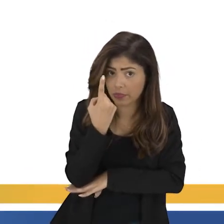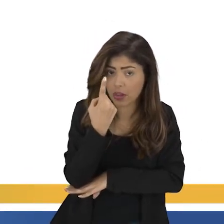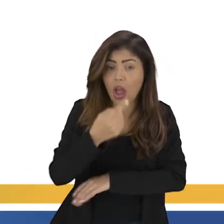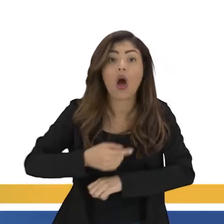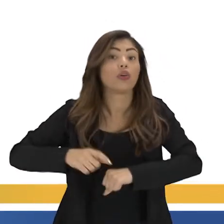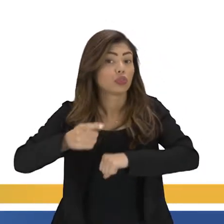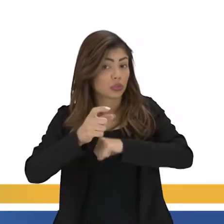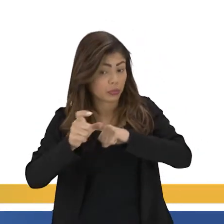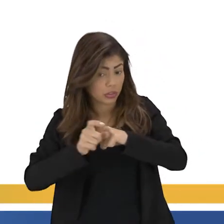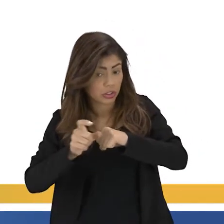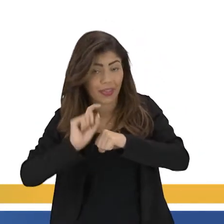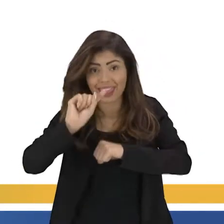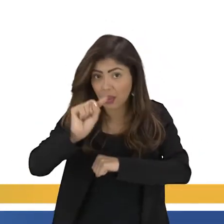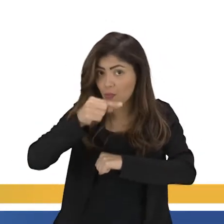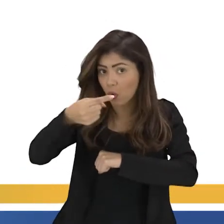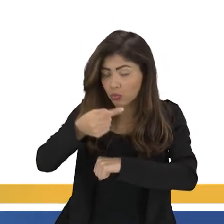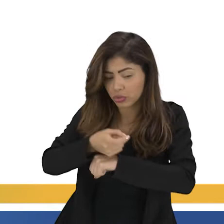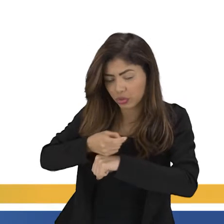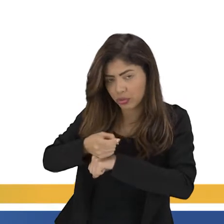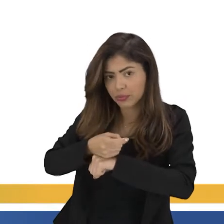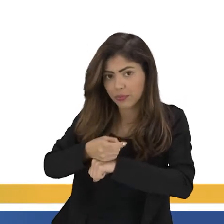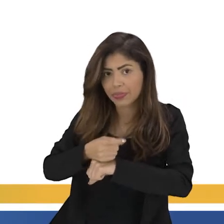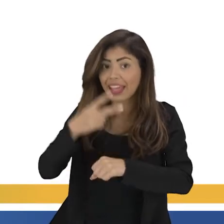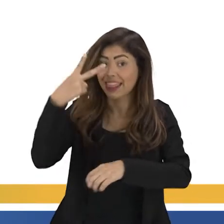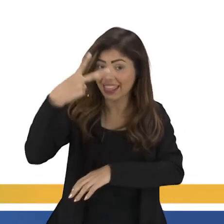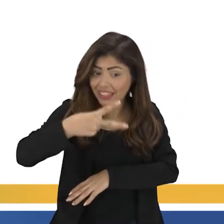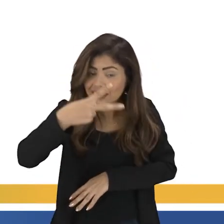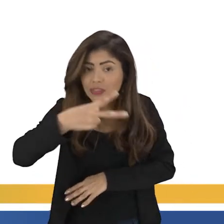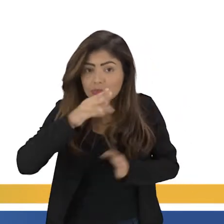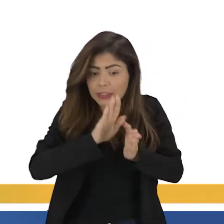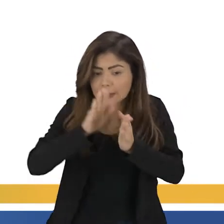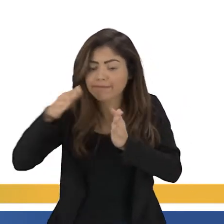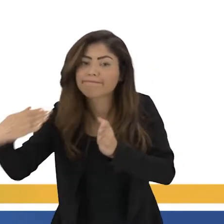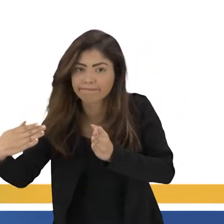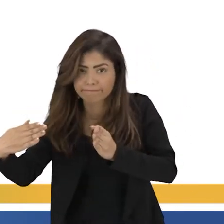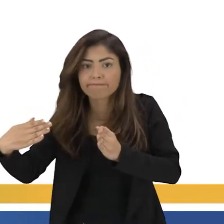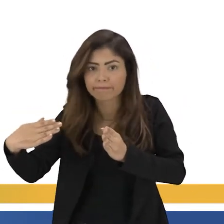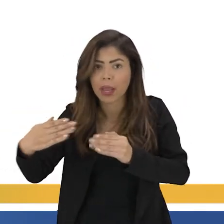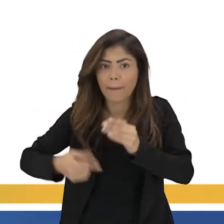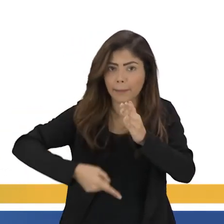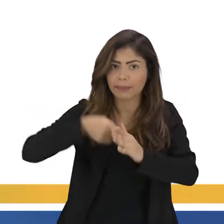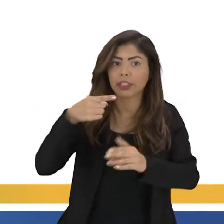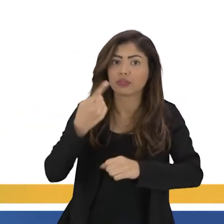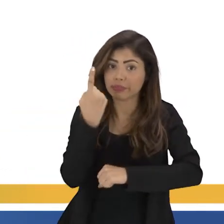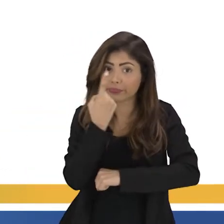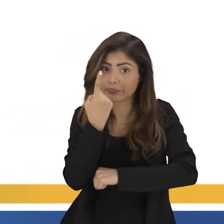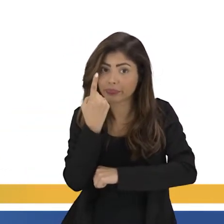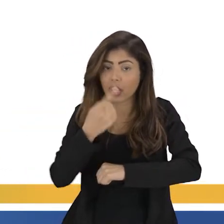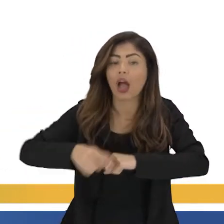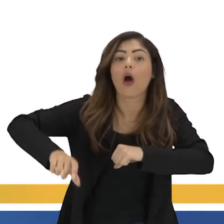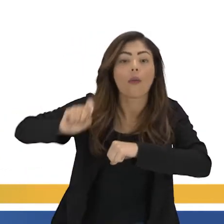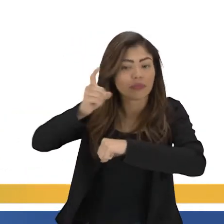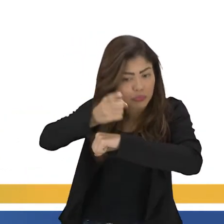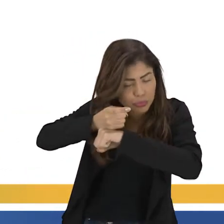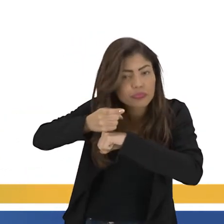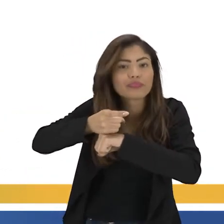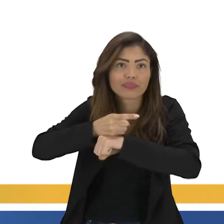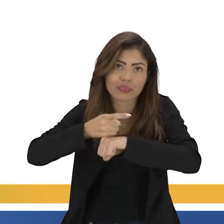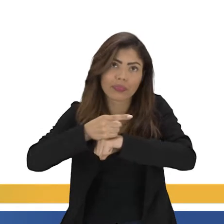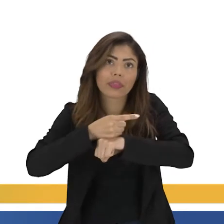vem primeiro, depois o adjetivo. Na segunda parte, primeiro vem o adjetivo, que